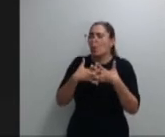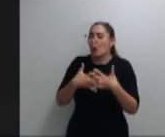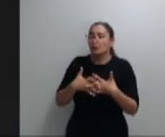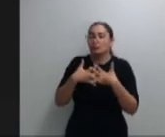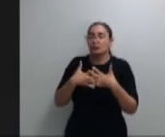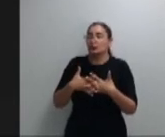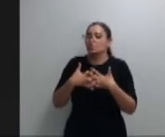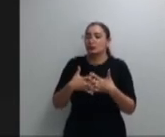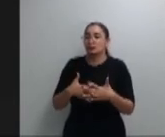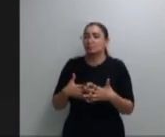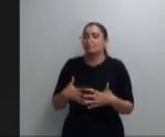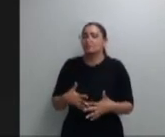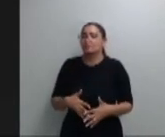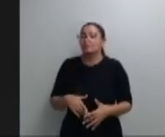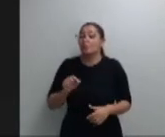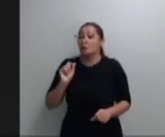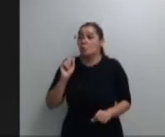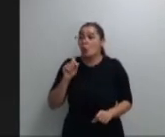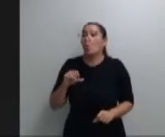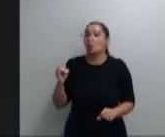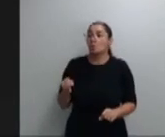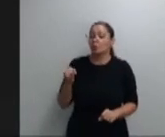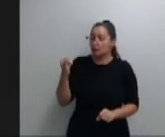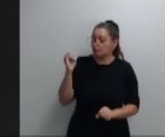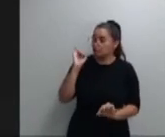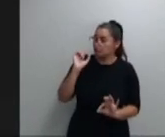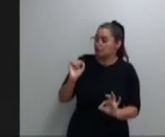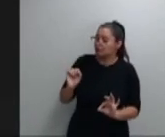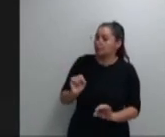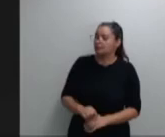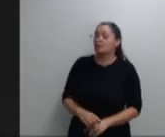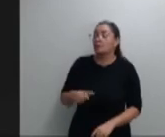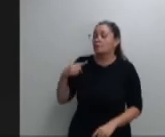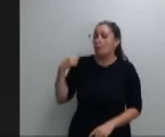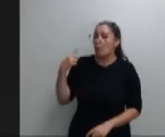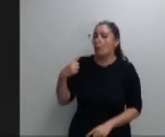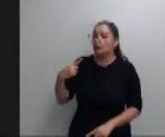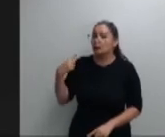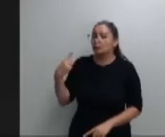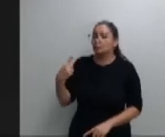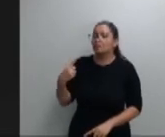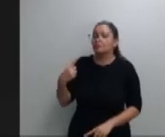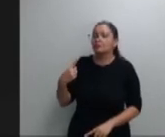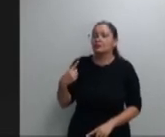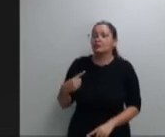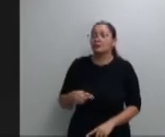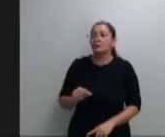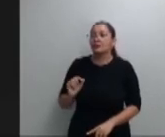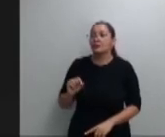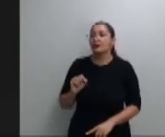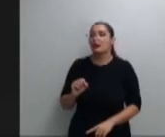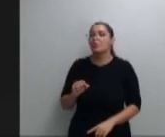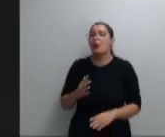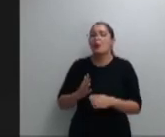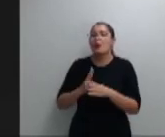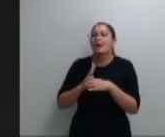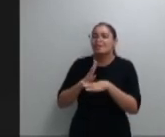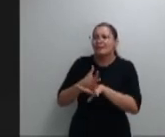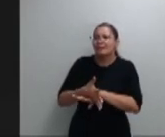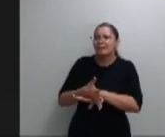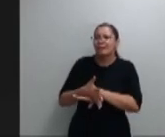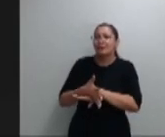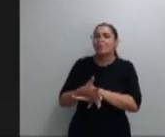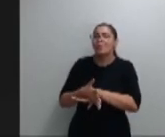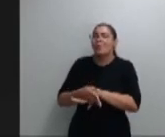sessão e outra observação também que eu faço aos ilustres advogados é que eles estão ingressando para